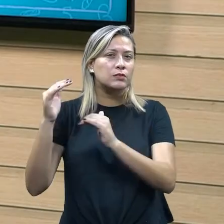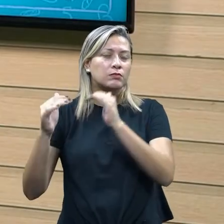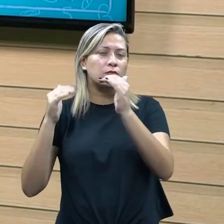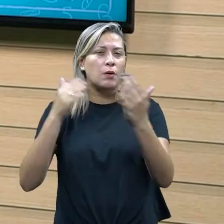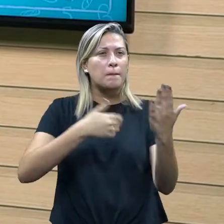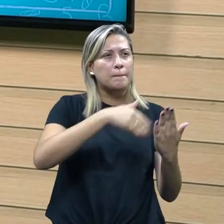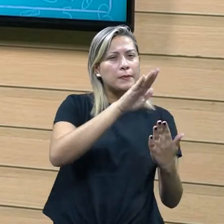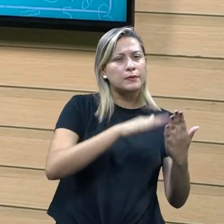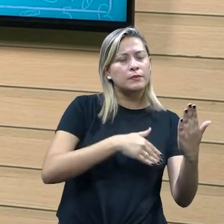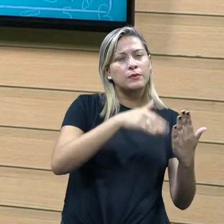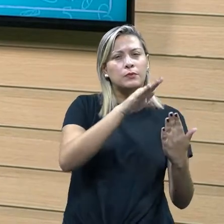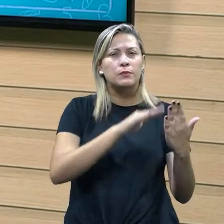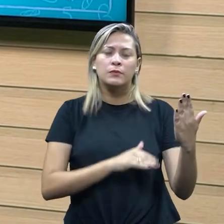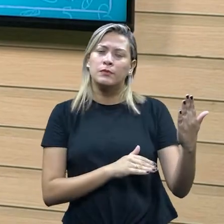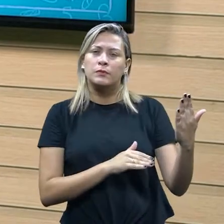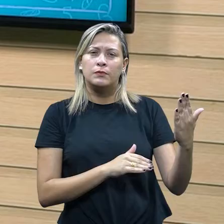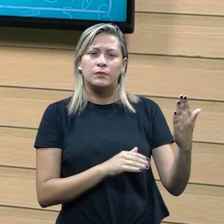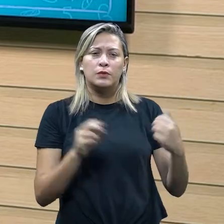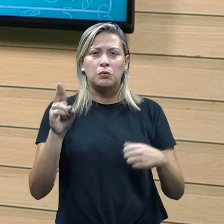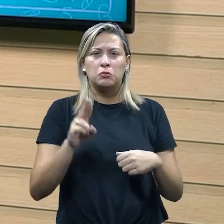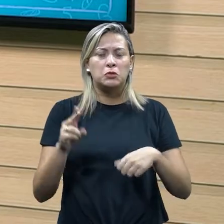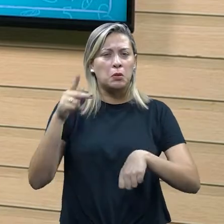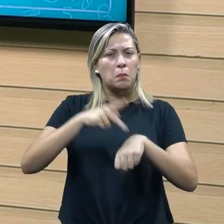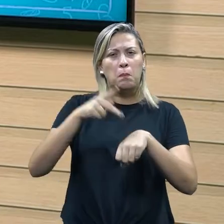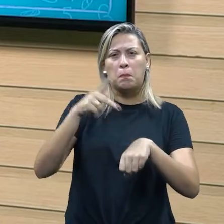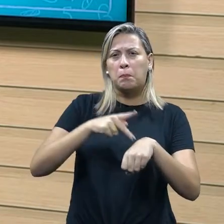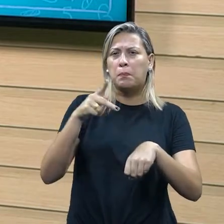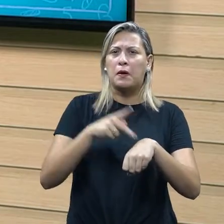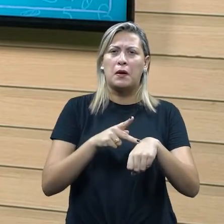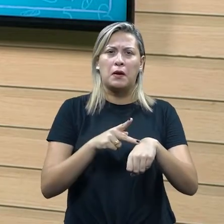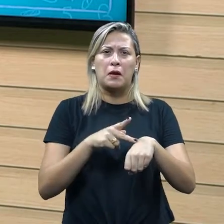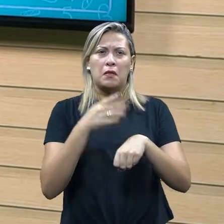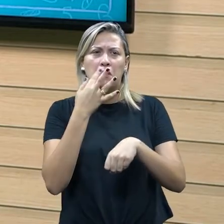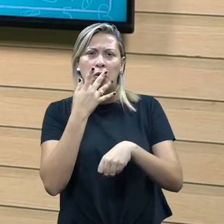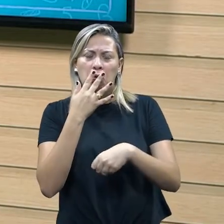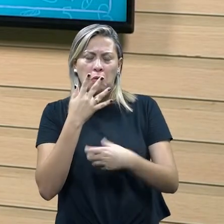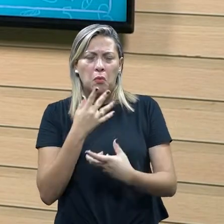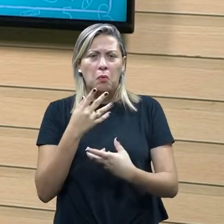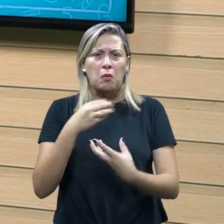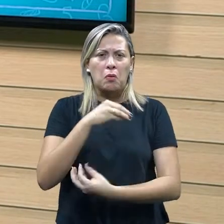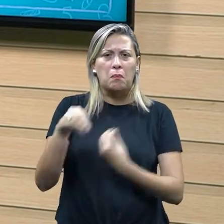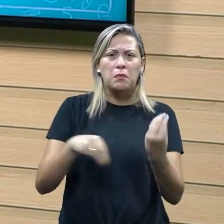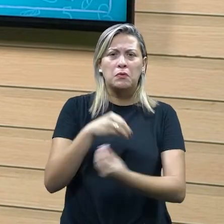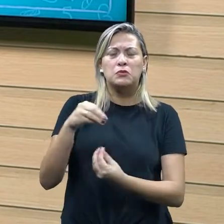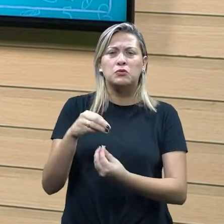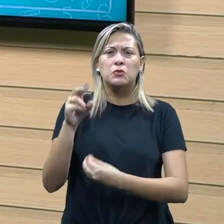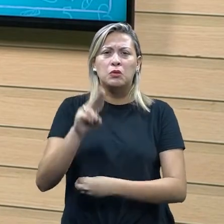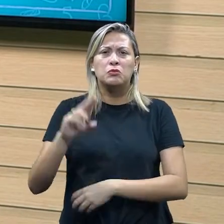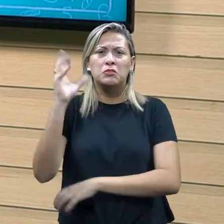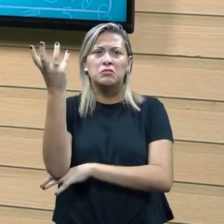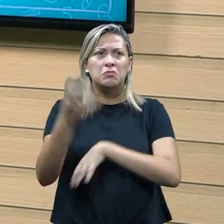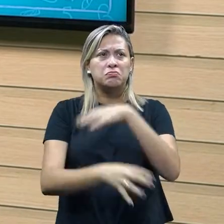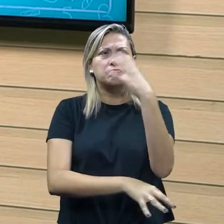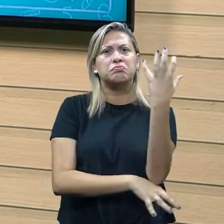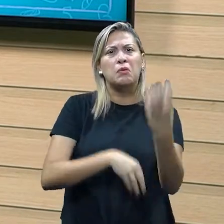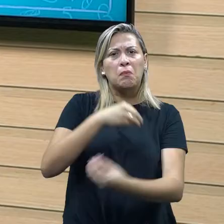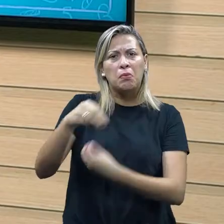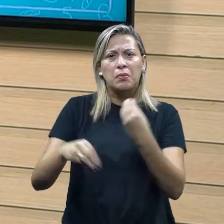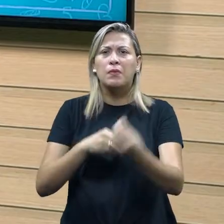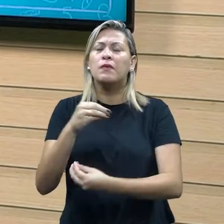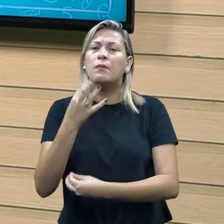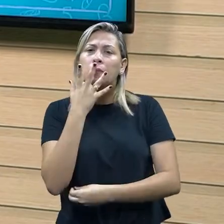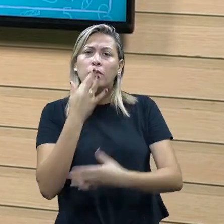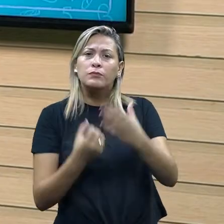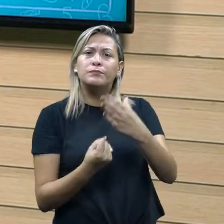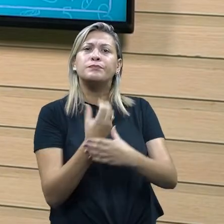conseguiam fazer pinturas através de pedras, fazendo pigmentos, através da vegetação do que eles tinham ali à mão. E